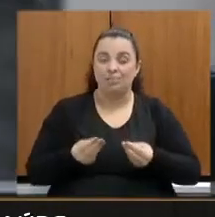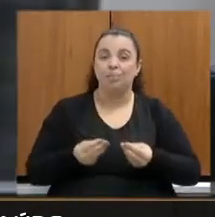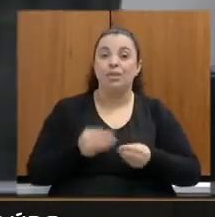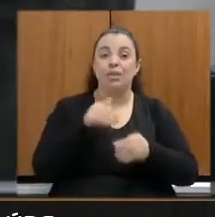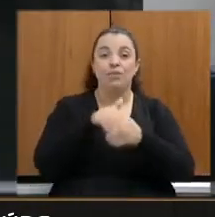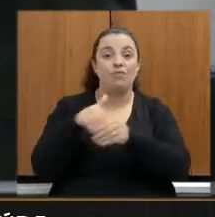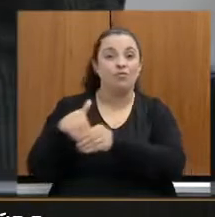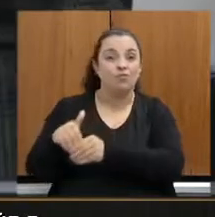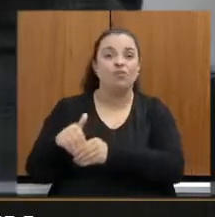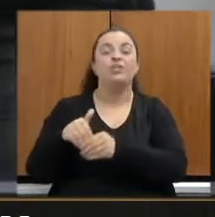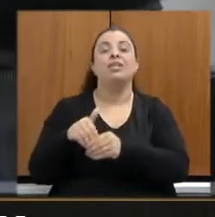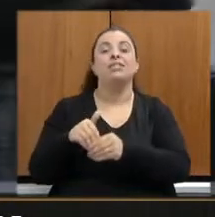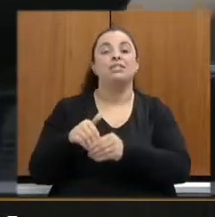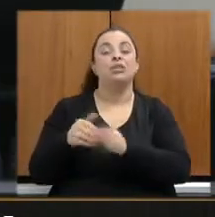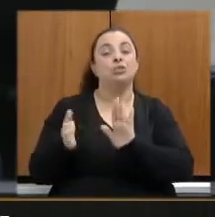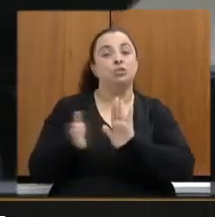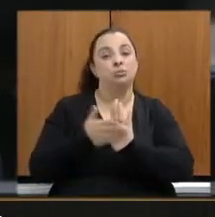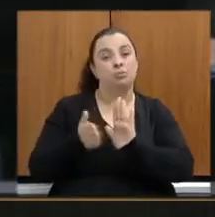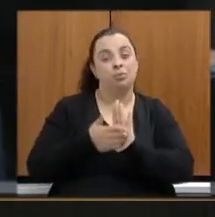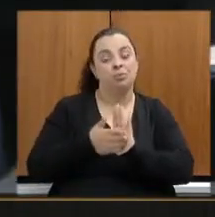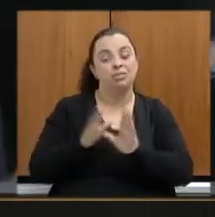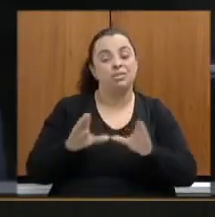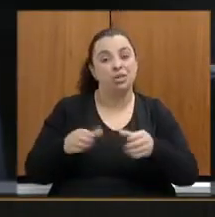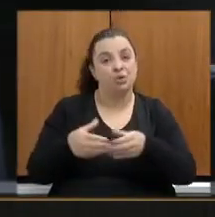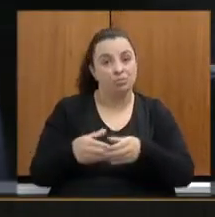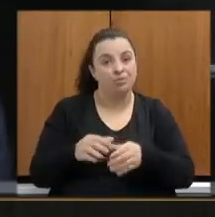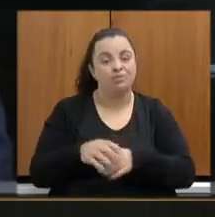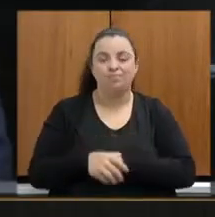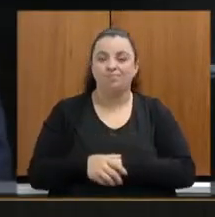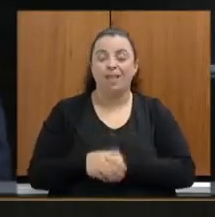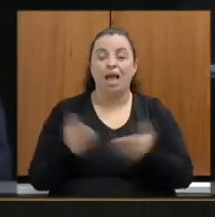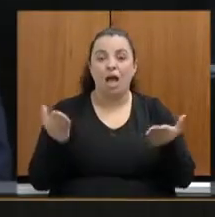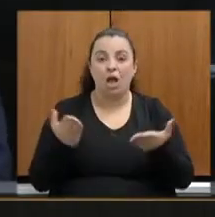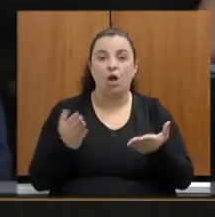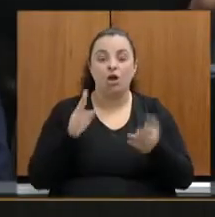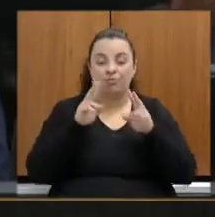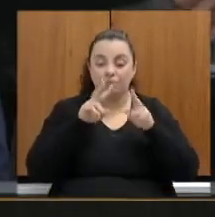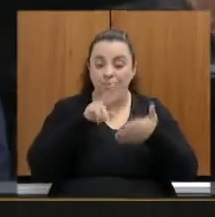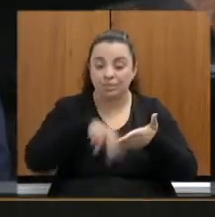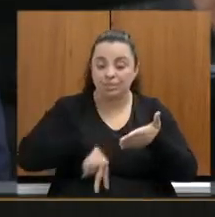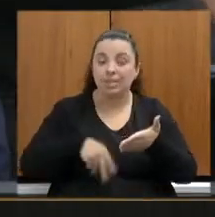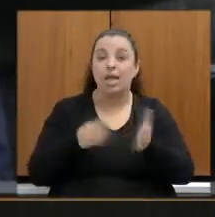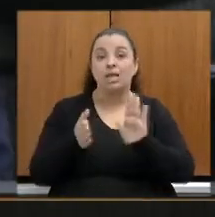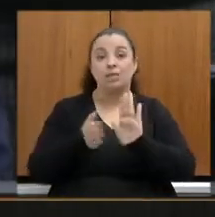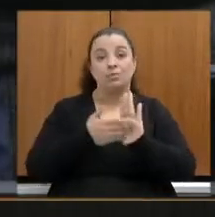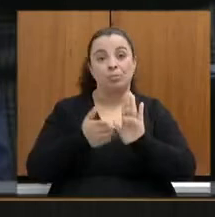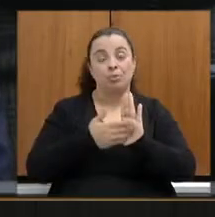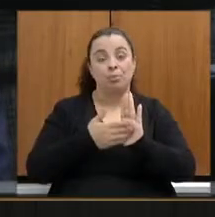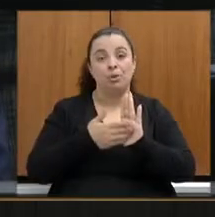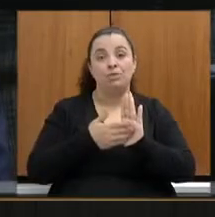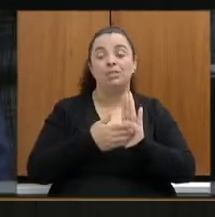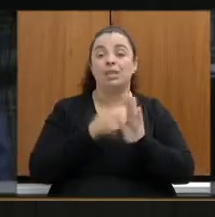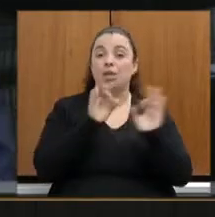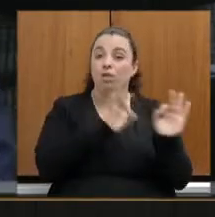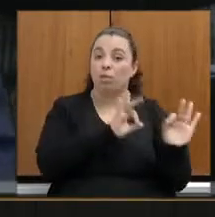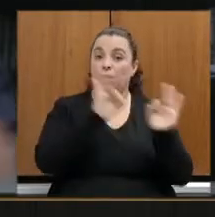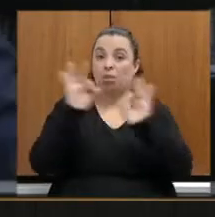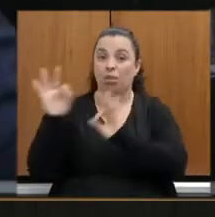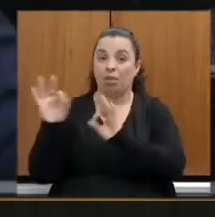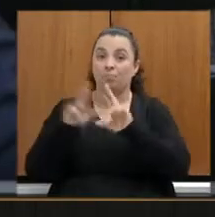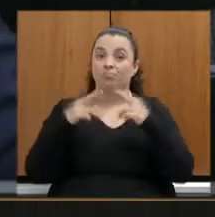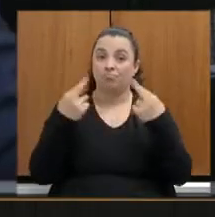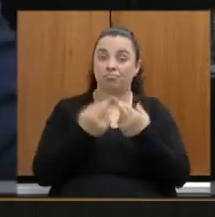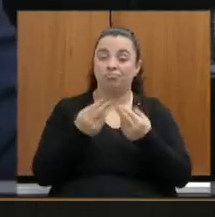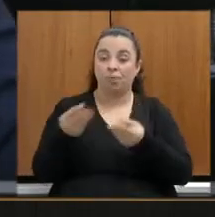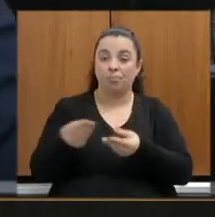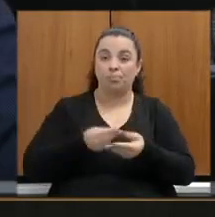de proposições da comissão deste momento vamos apreciar as proposições apresentadas no decorrer da reunião